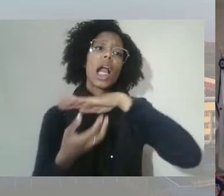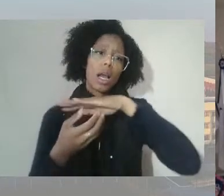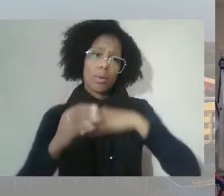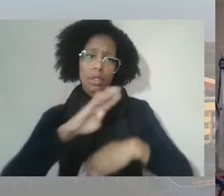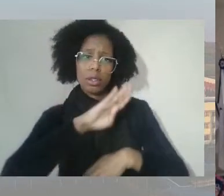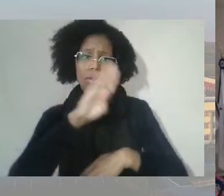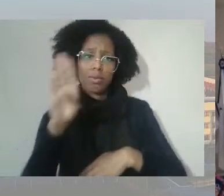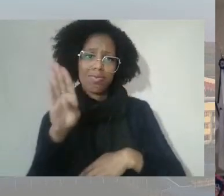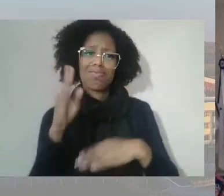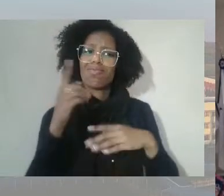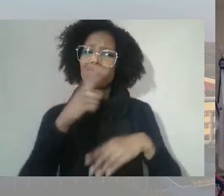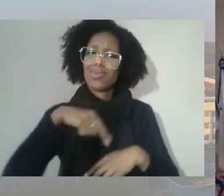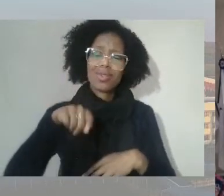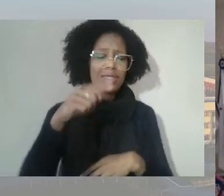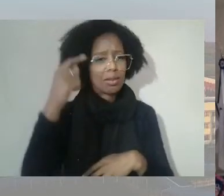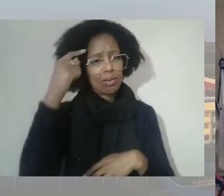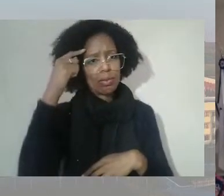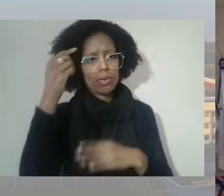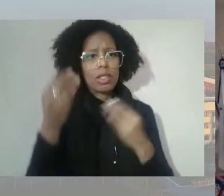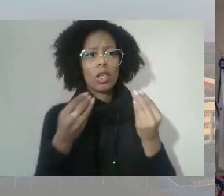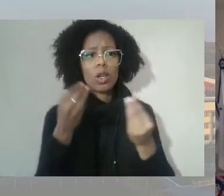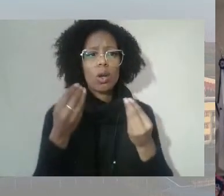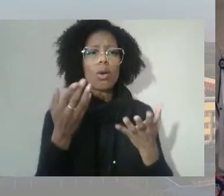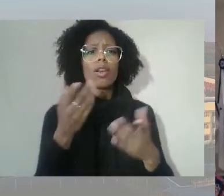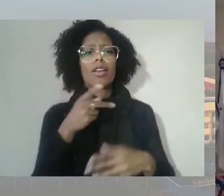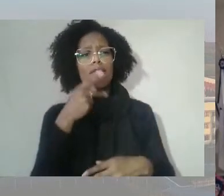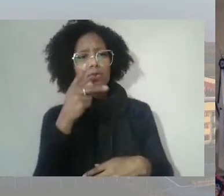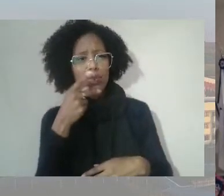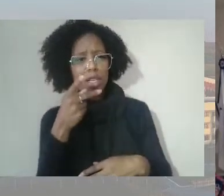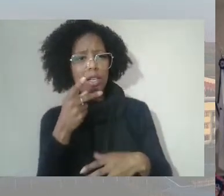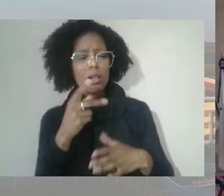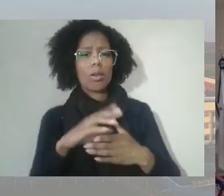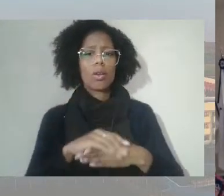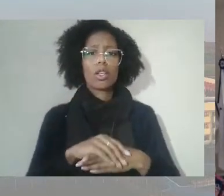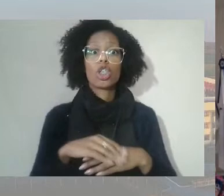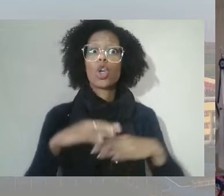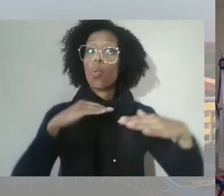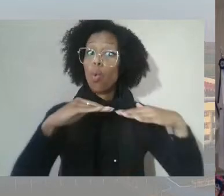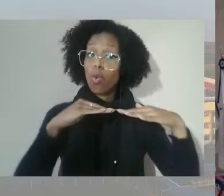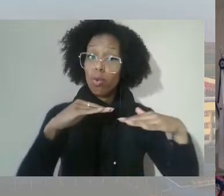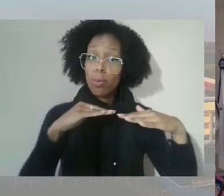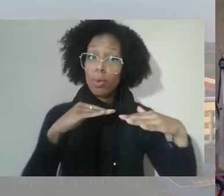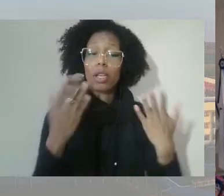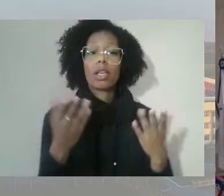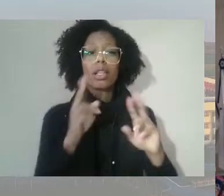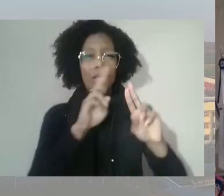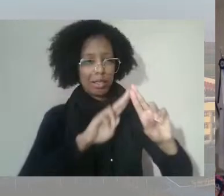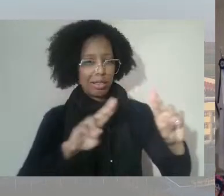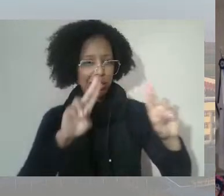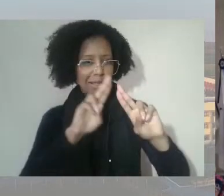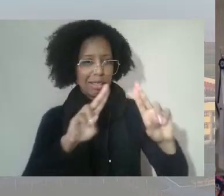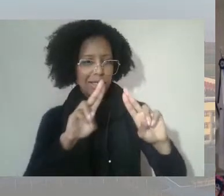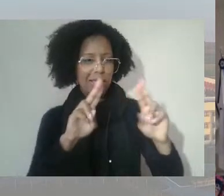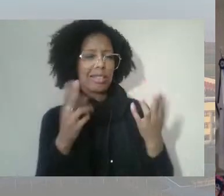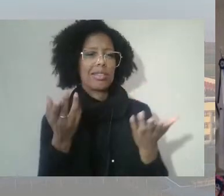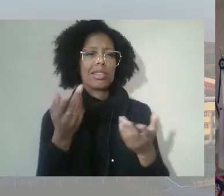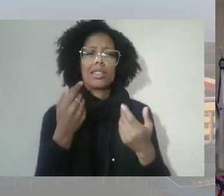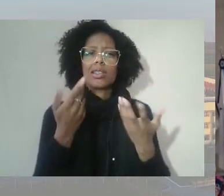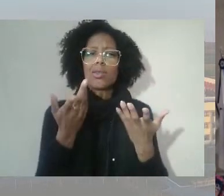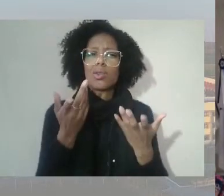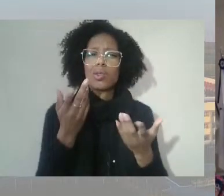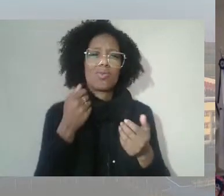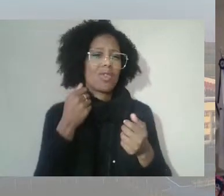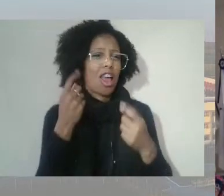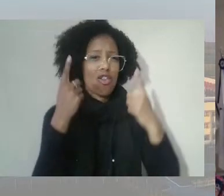publicamente as acusações realizadas de que o movimento estudantil da universidade realizou atos e ataques violentos à